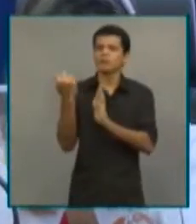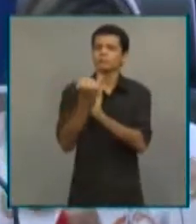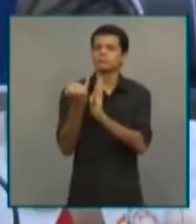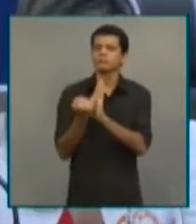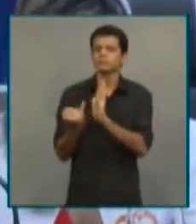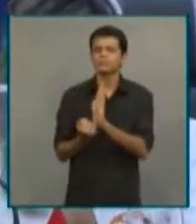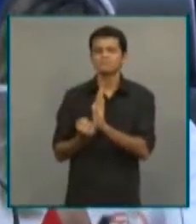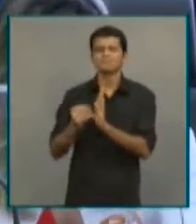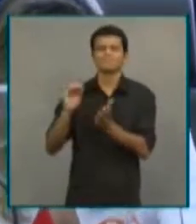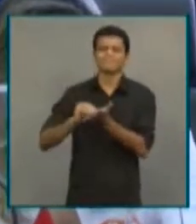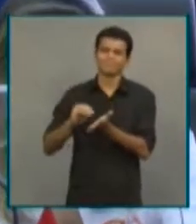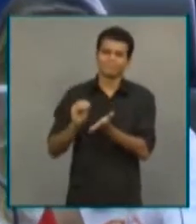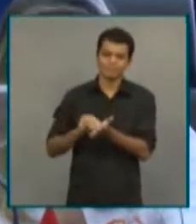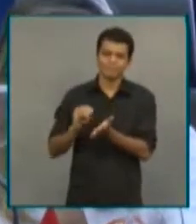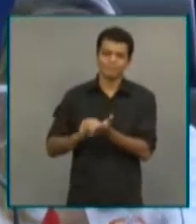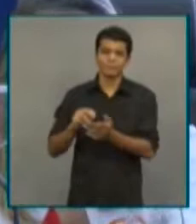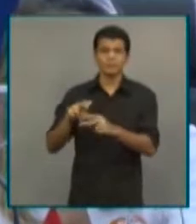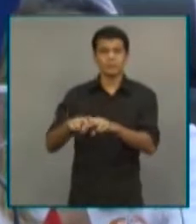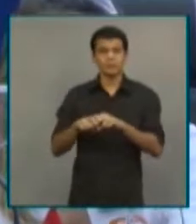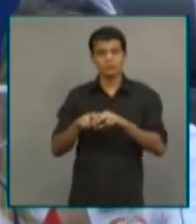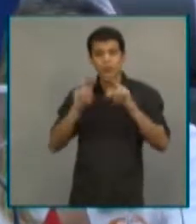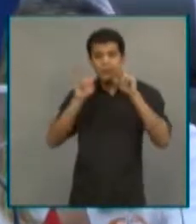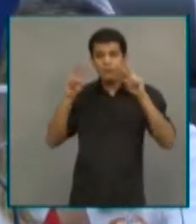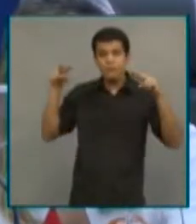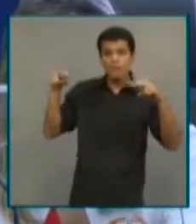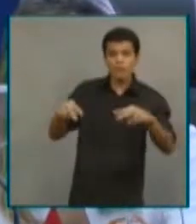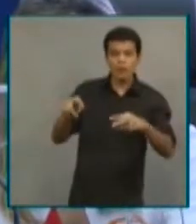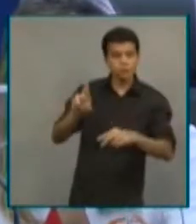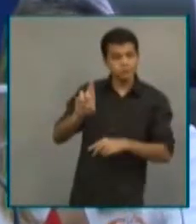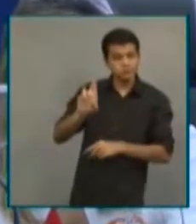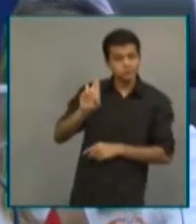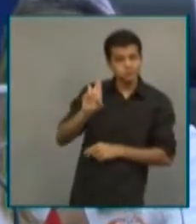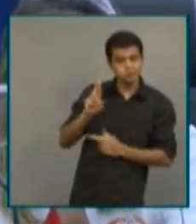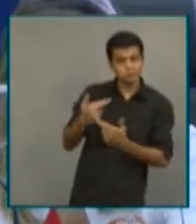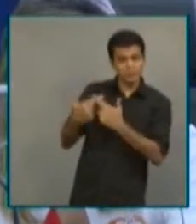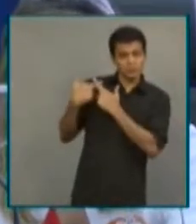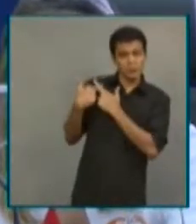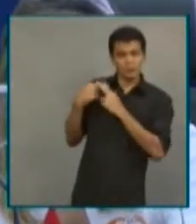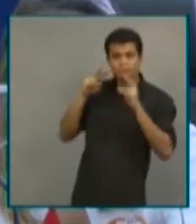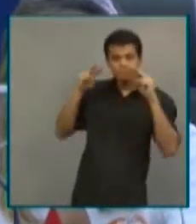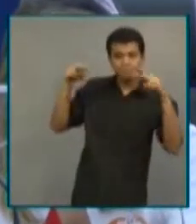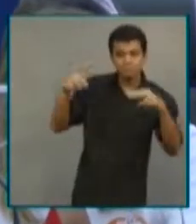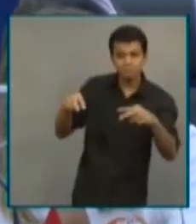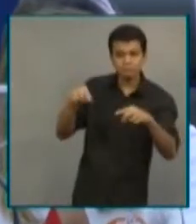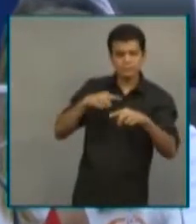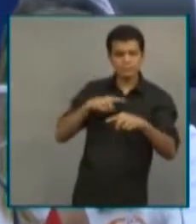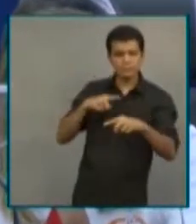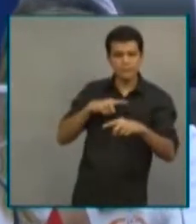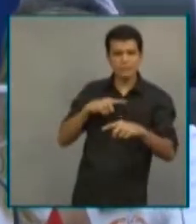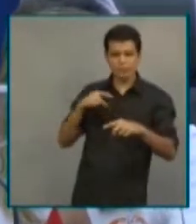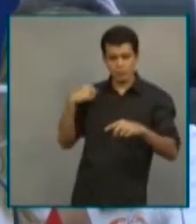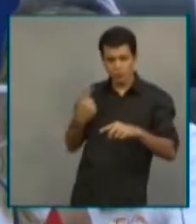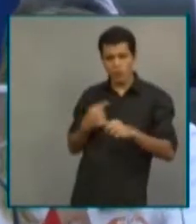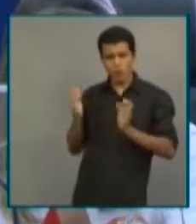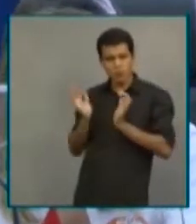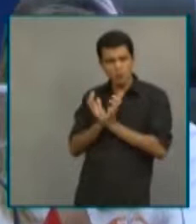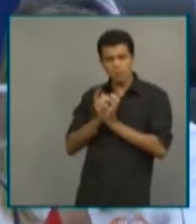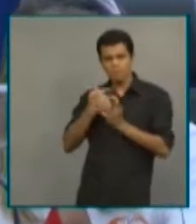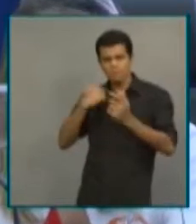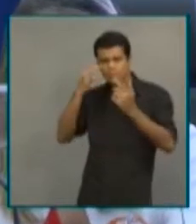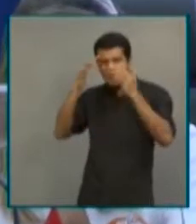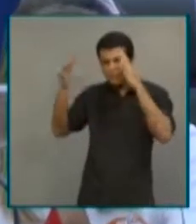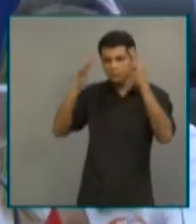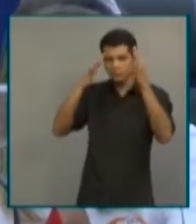esse olhar de responsabilidade, a chapa Ordem Renovar está trazendo para a advocacia cearense. Nós precisamos ter um